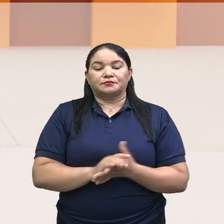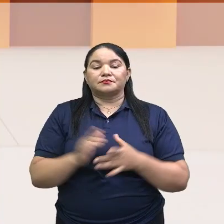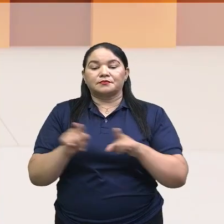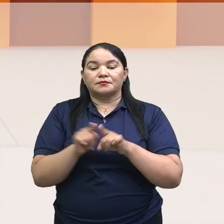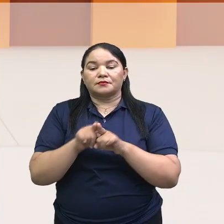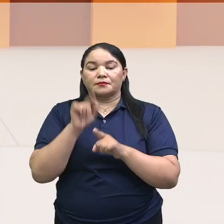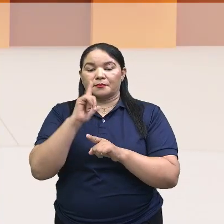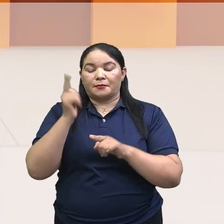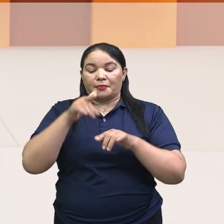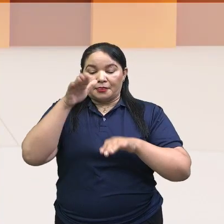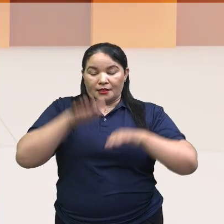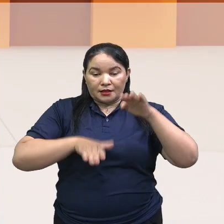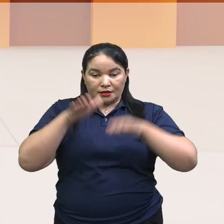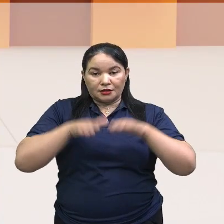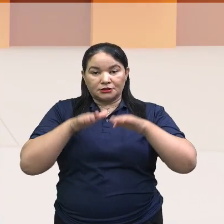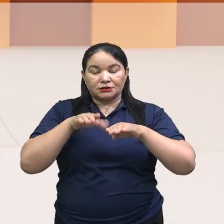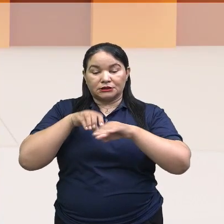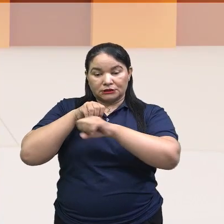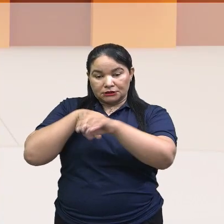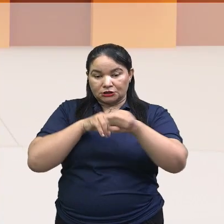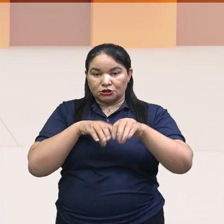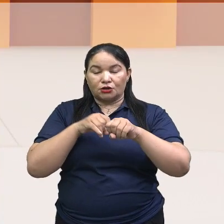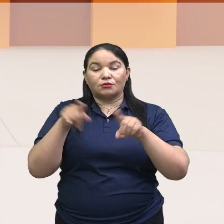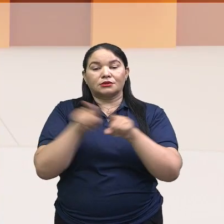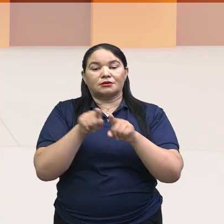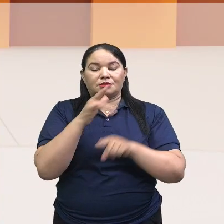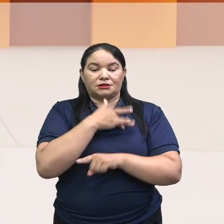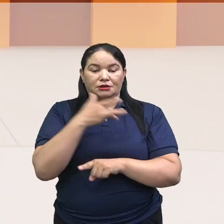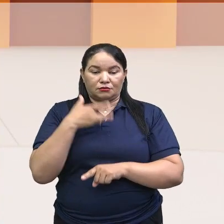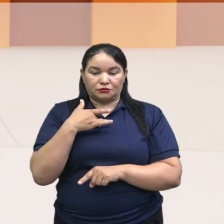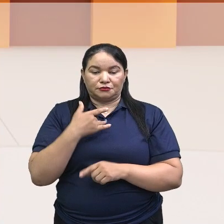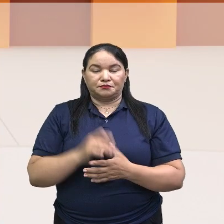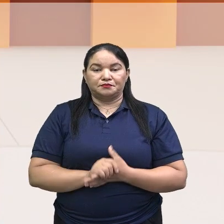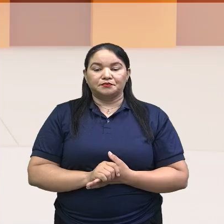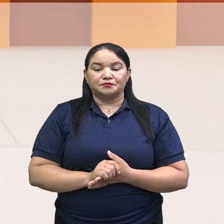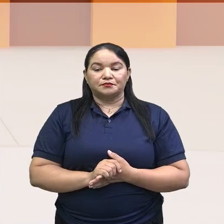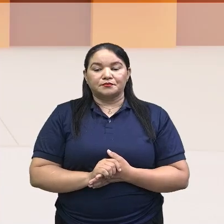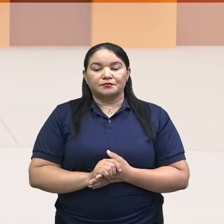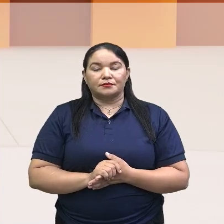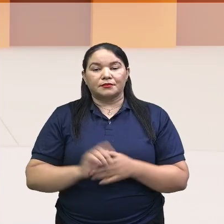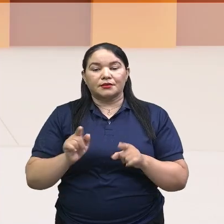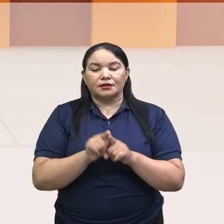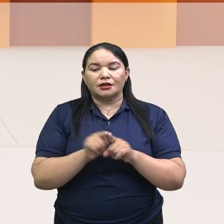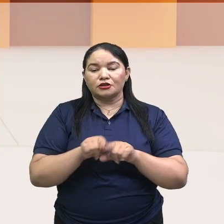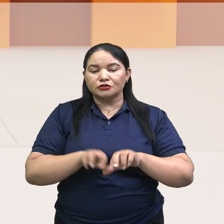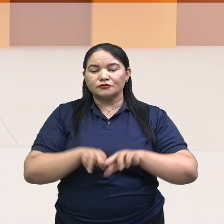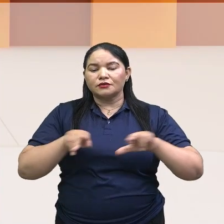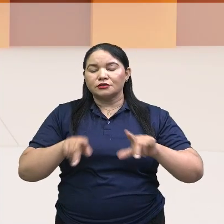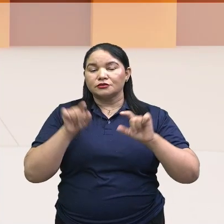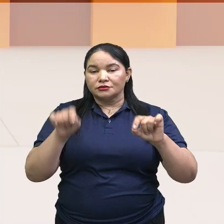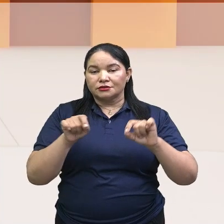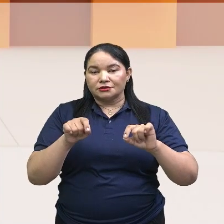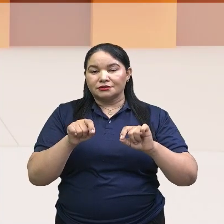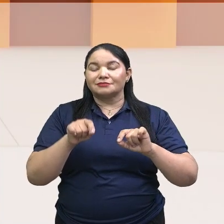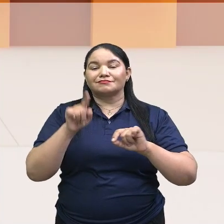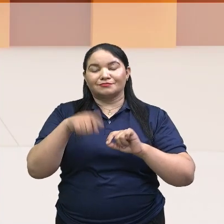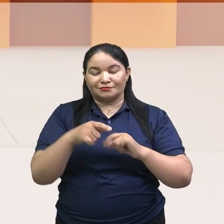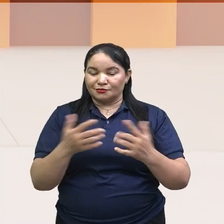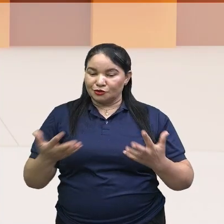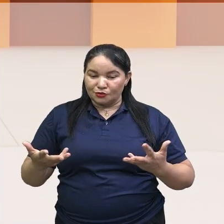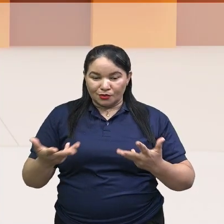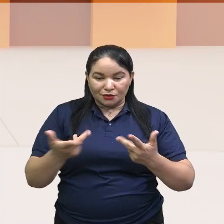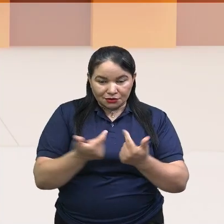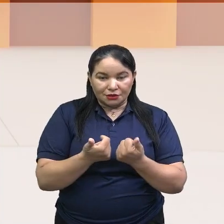acesso desigual à educação e saúde. Refere-se a diferenças na qualidade e